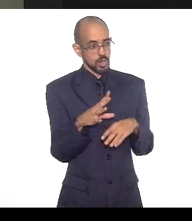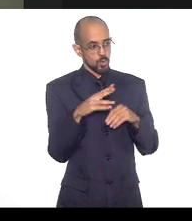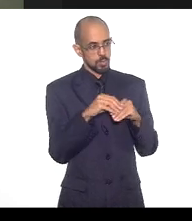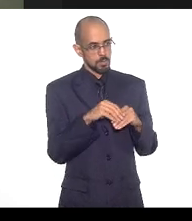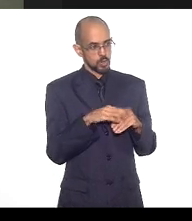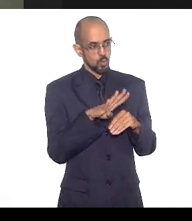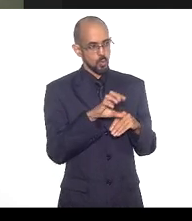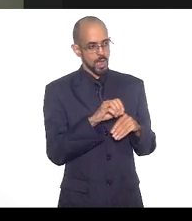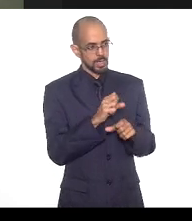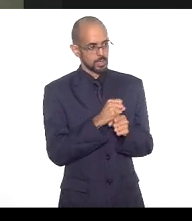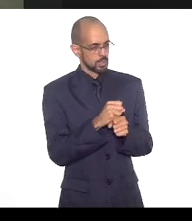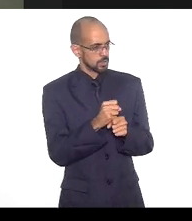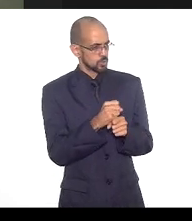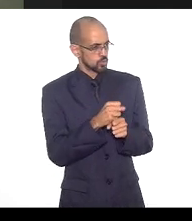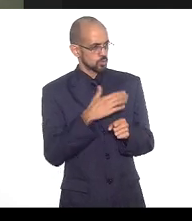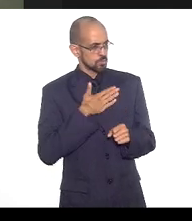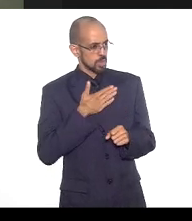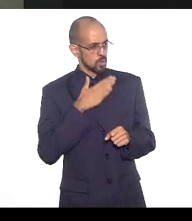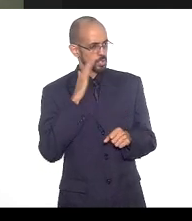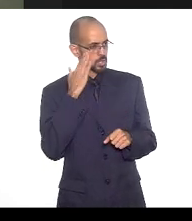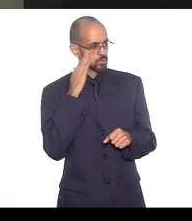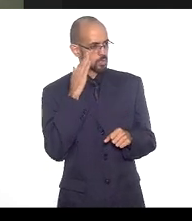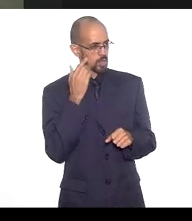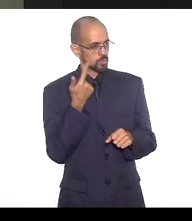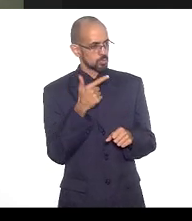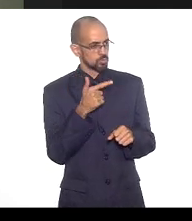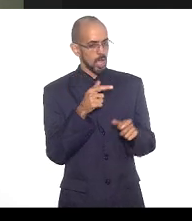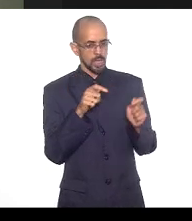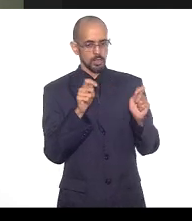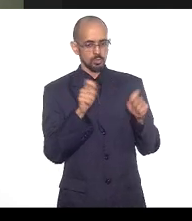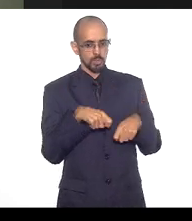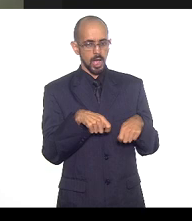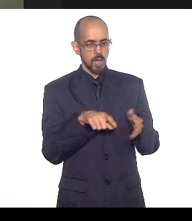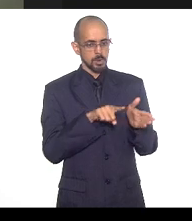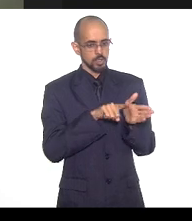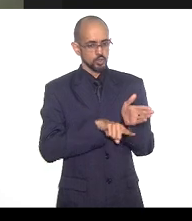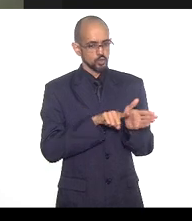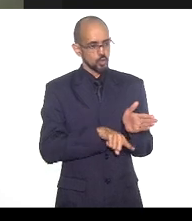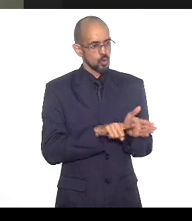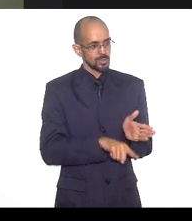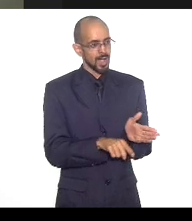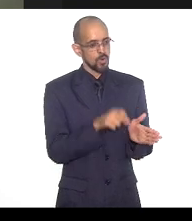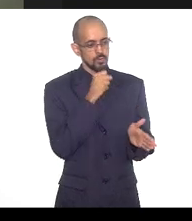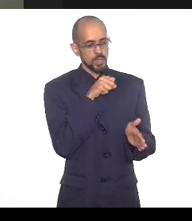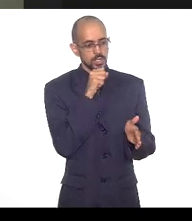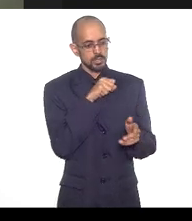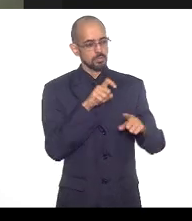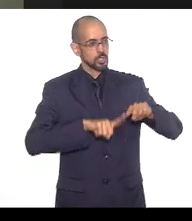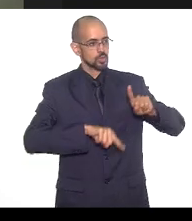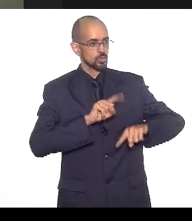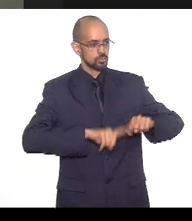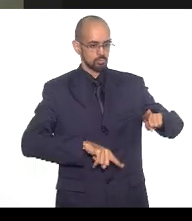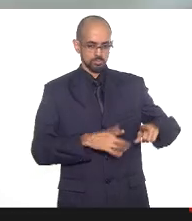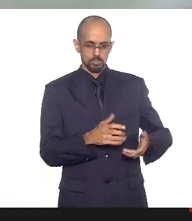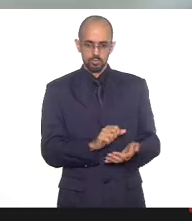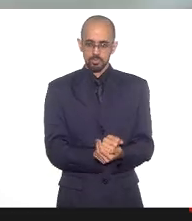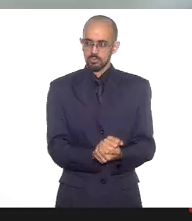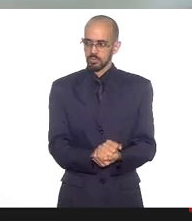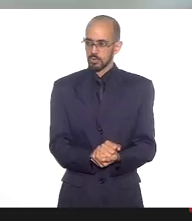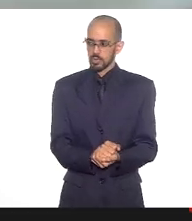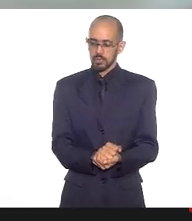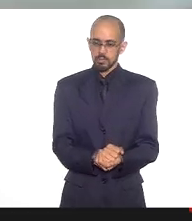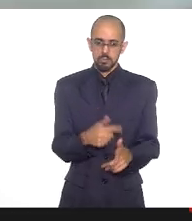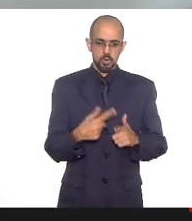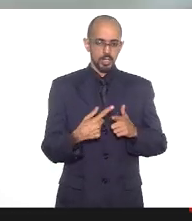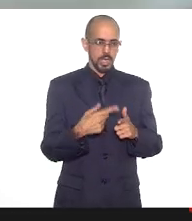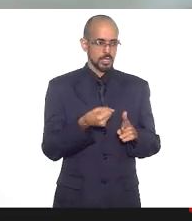meu entendimento, não há mais depreciação a ser calculada. Até porque se